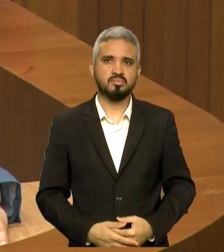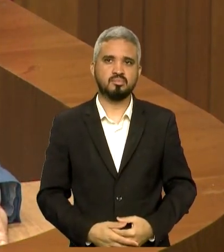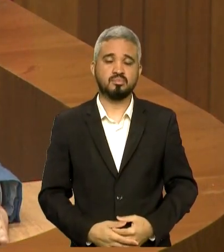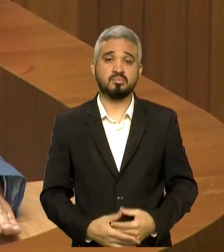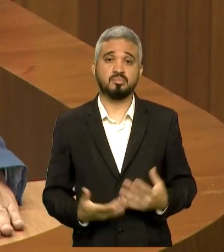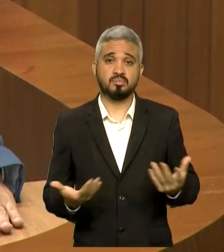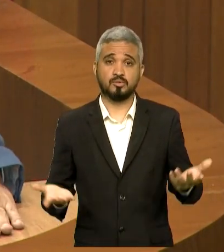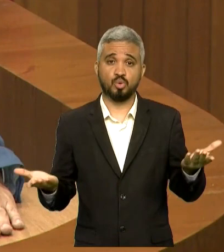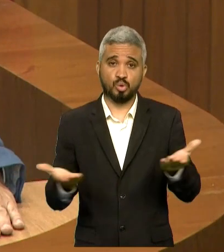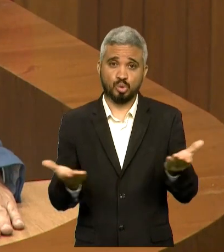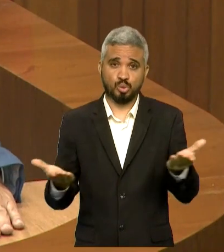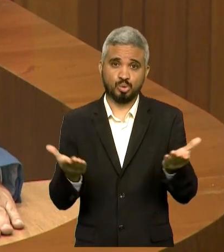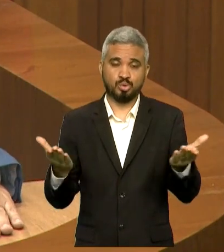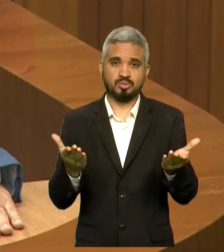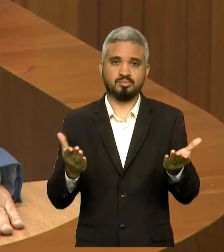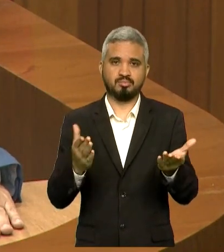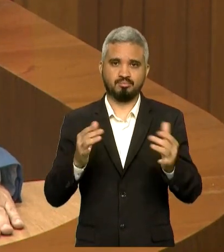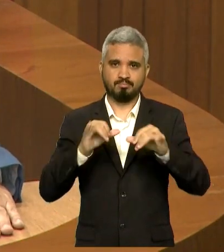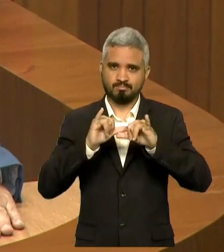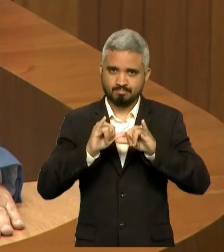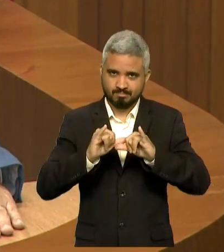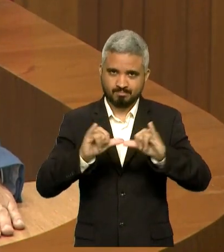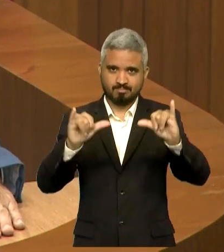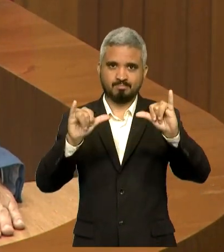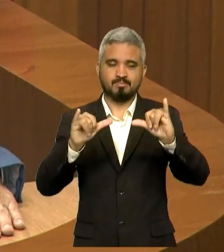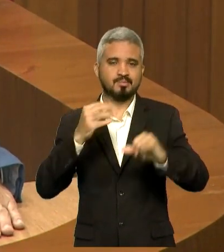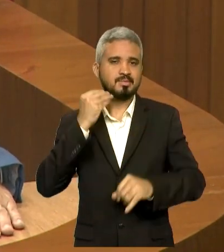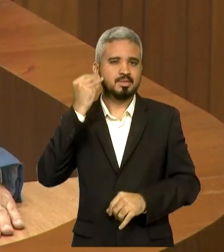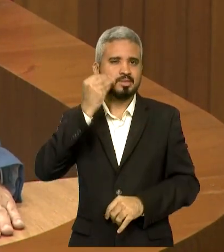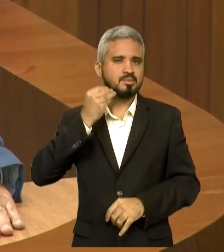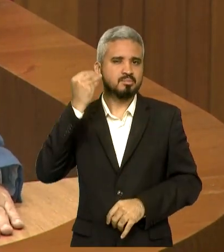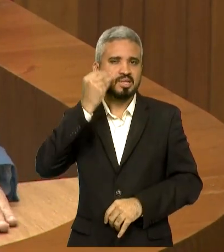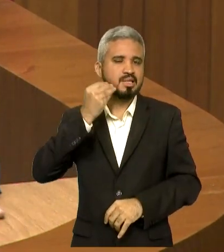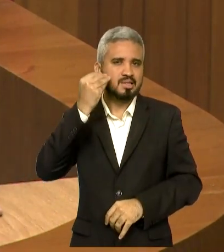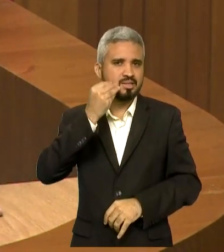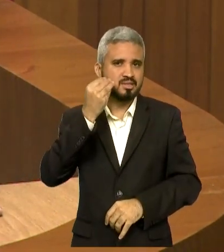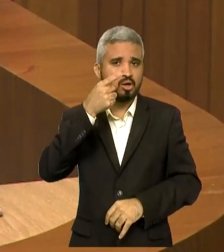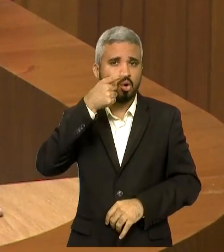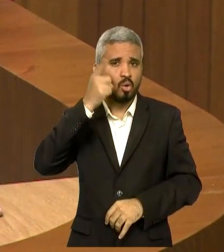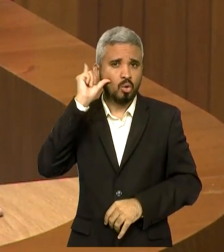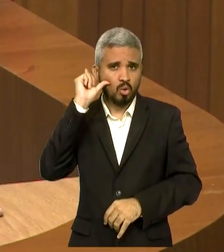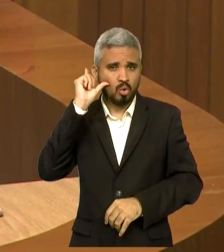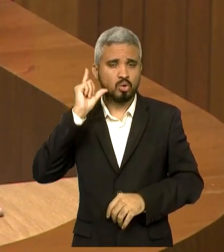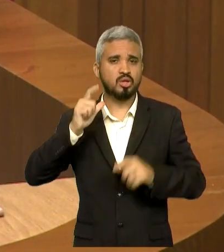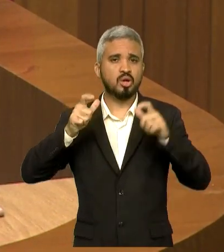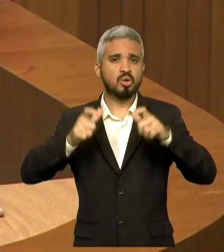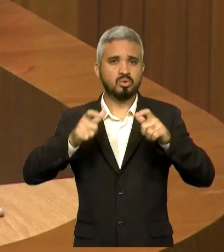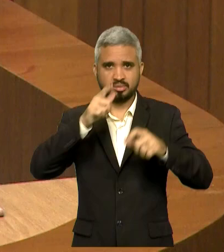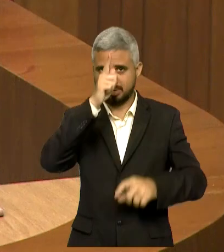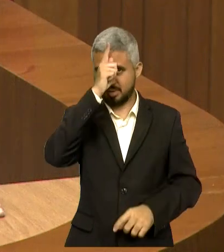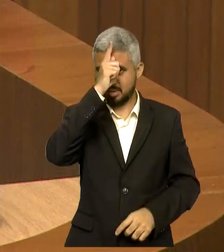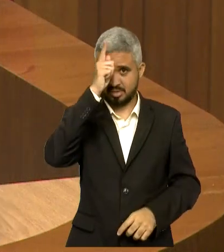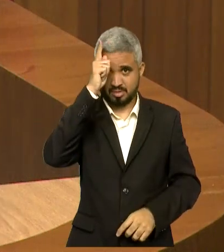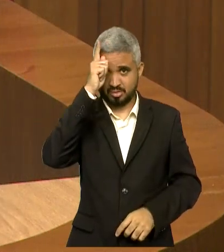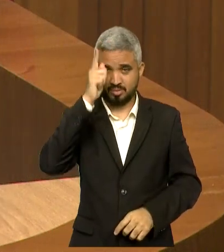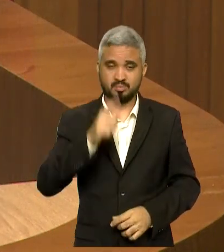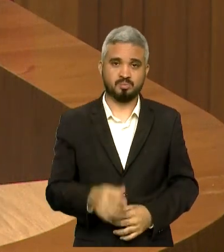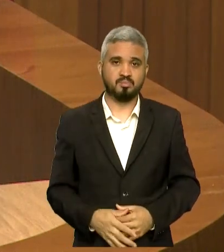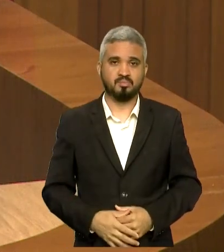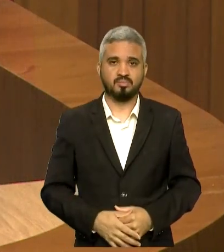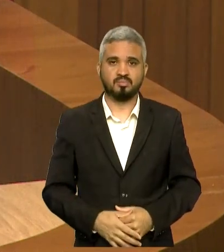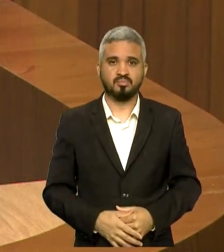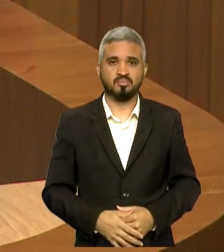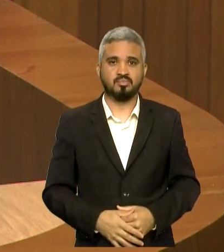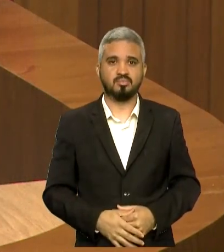para compartilhar uma experiência bem sucedida que teve início ontem no município de Grajaú, deputado Neto Evangelista, que